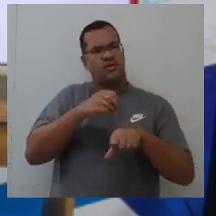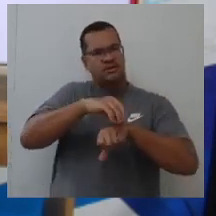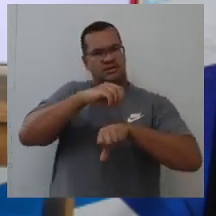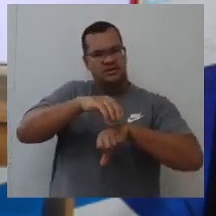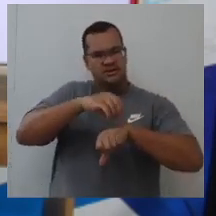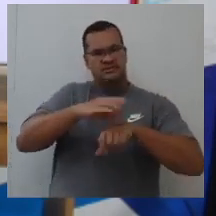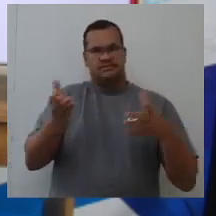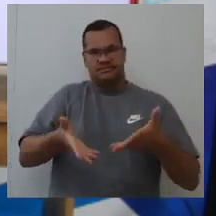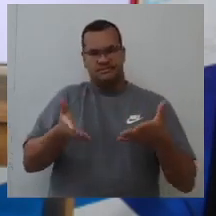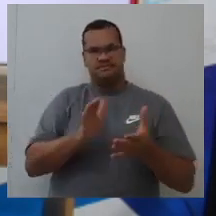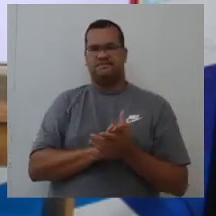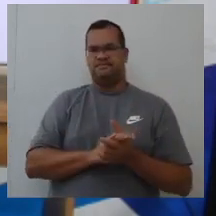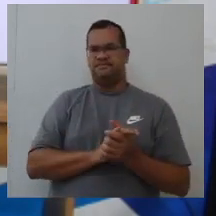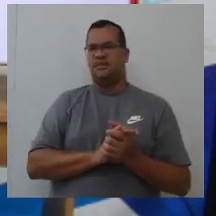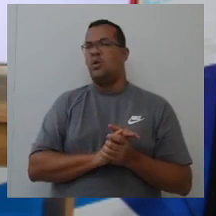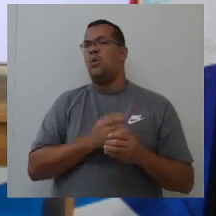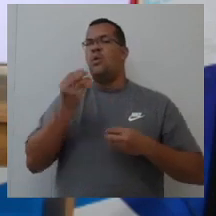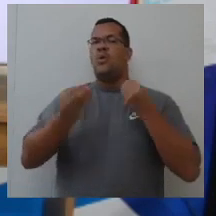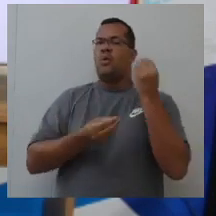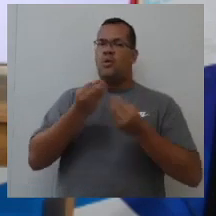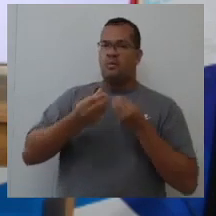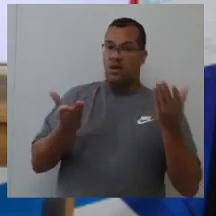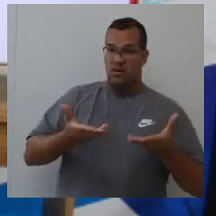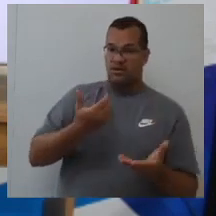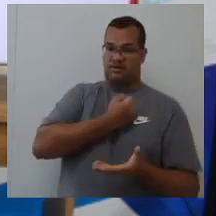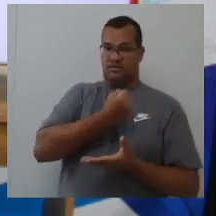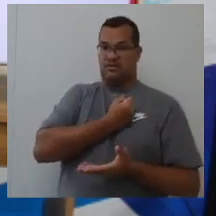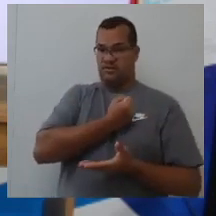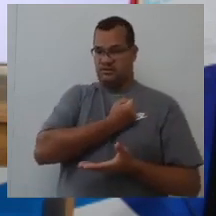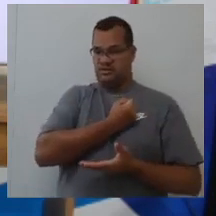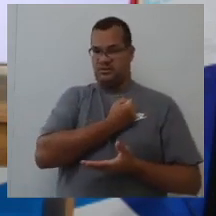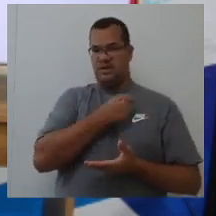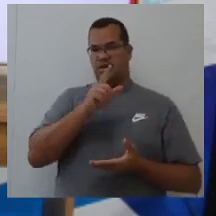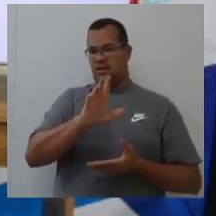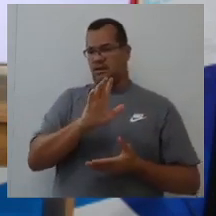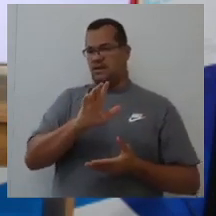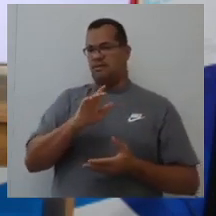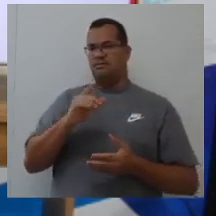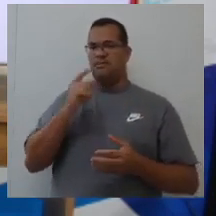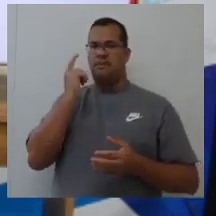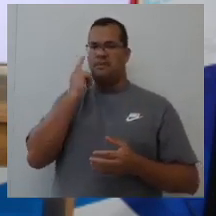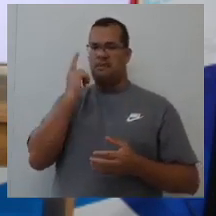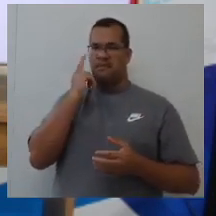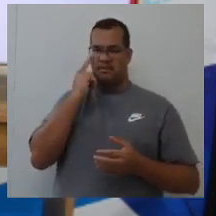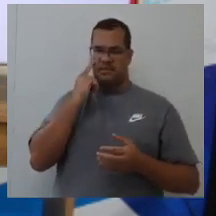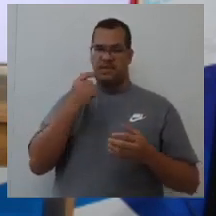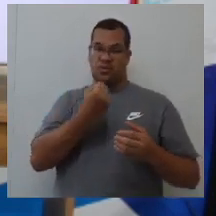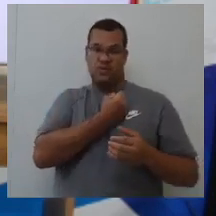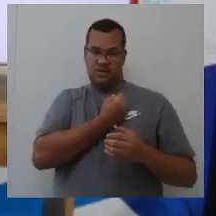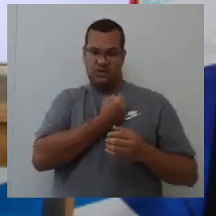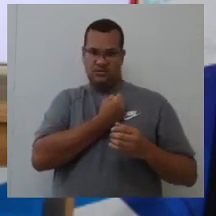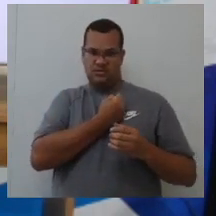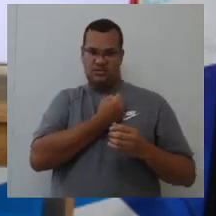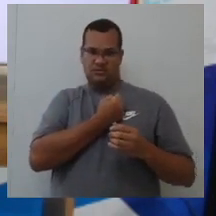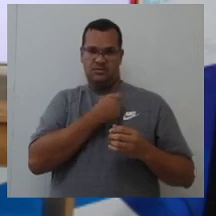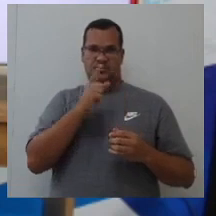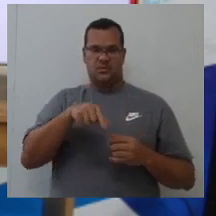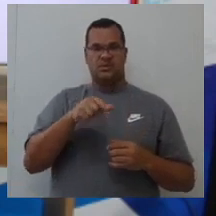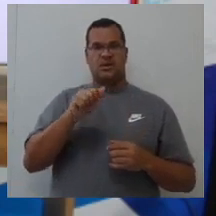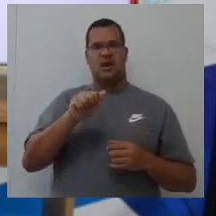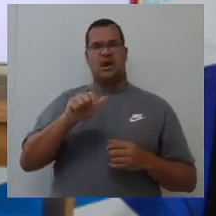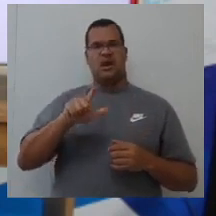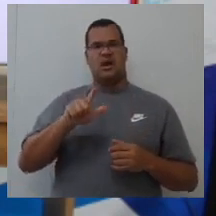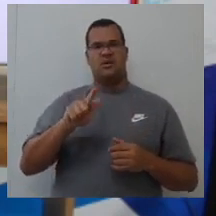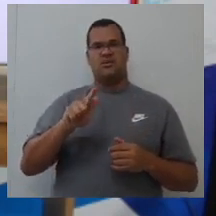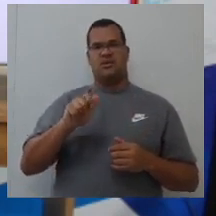aqui. Ó, como a gente vai falar de números aqui, quero deixar bem claro que uma coisa é número e outra coisa é algarismo.